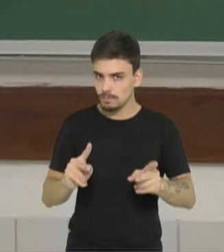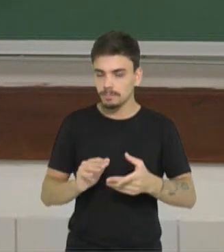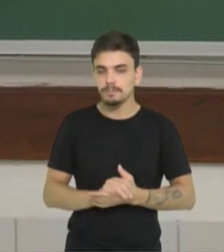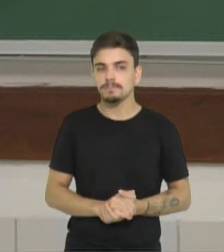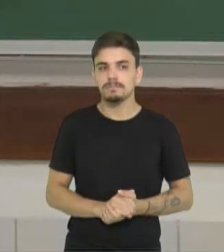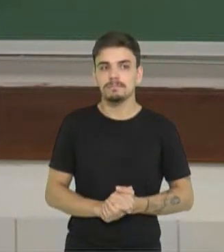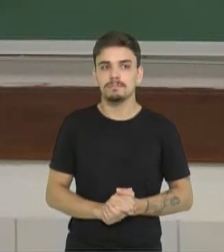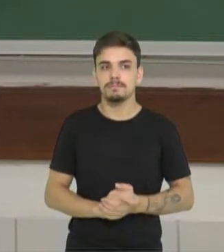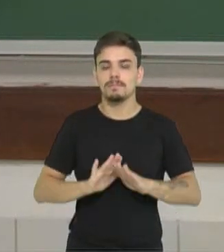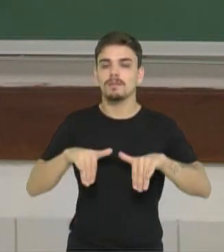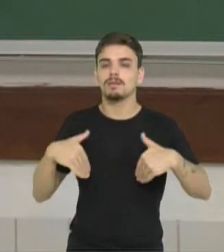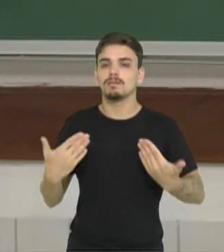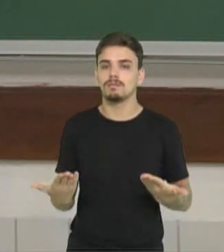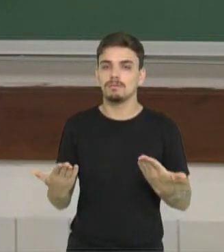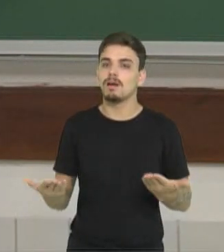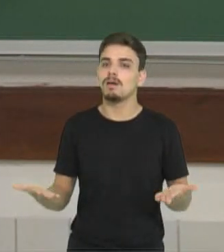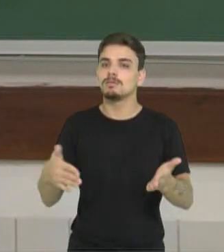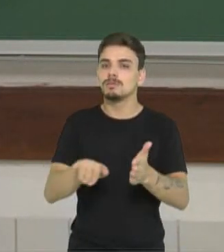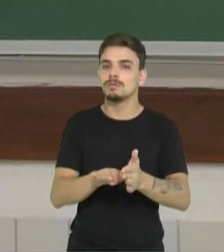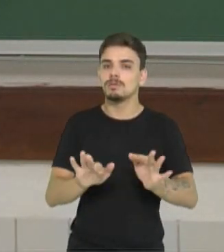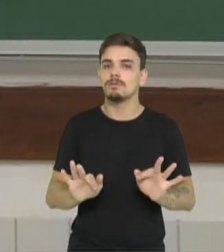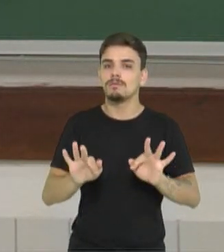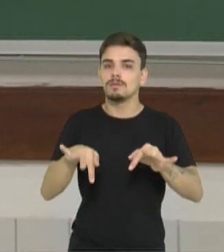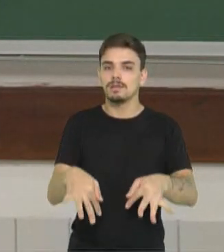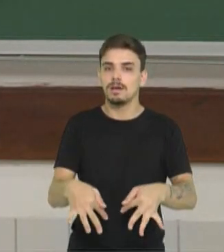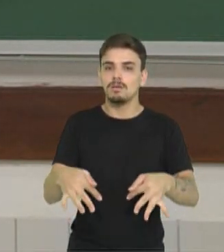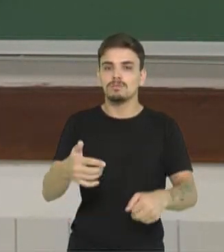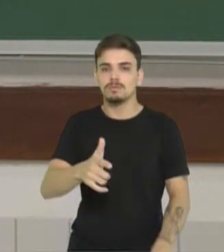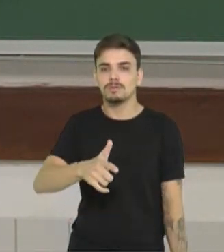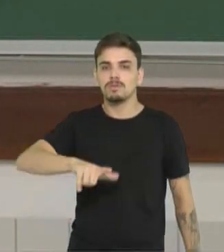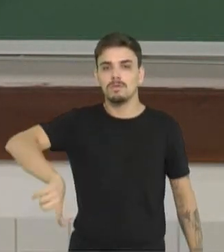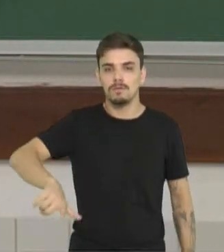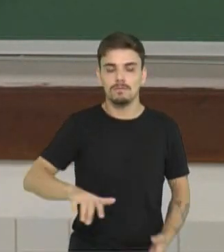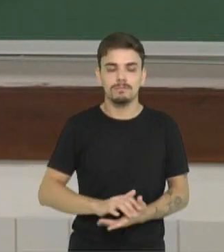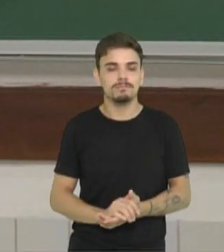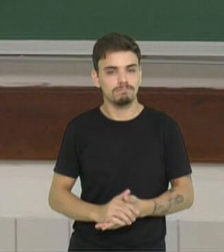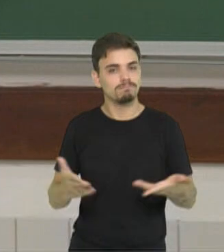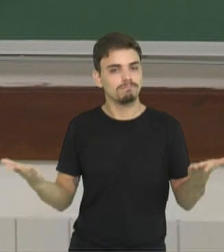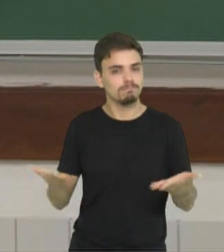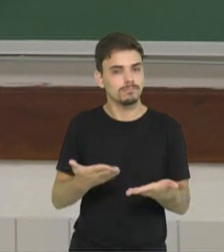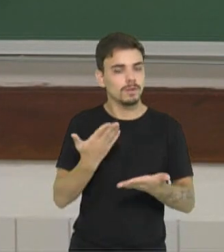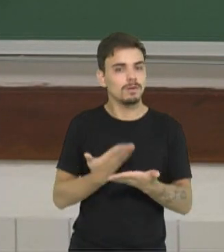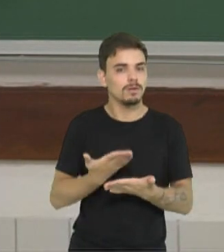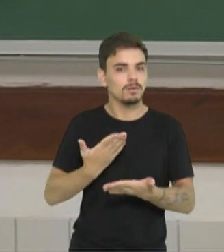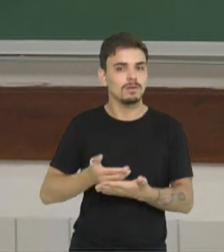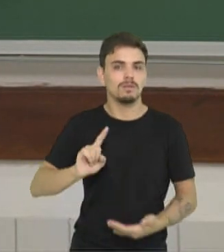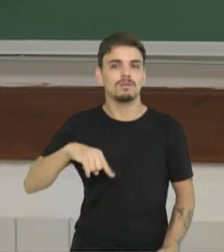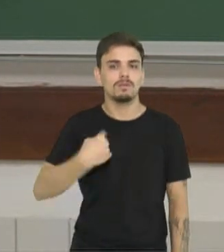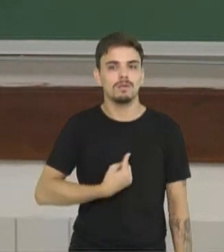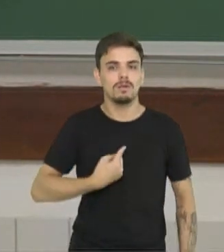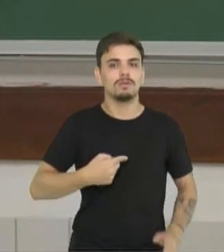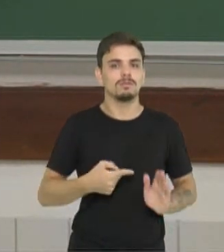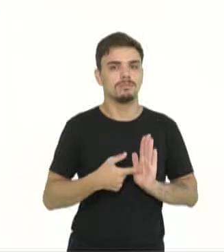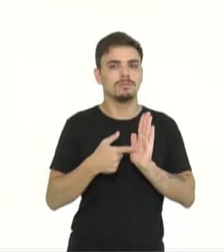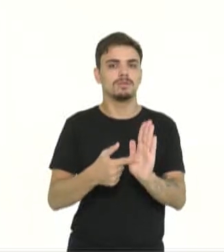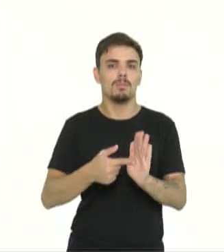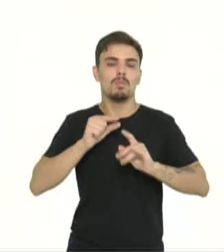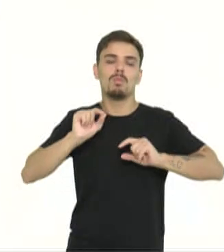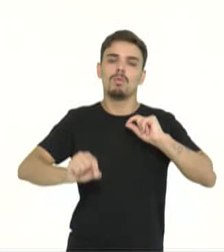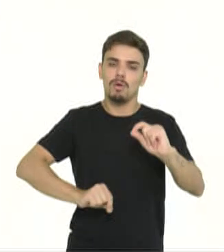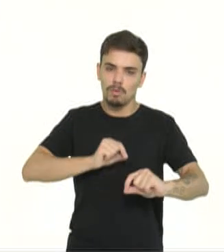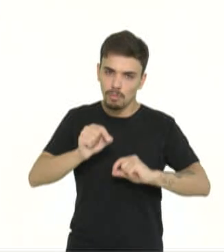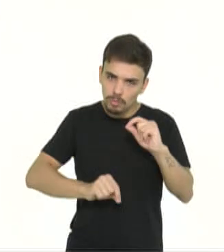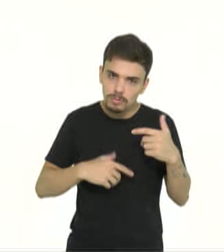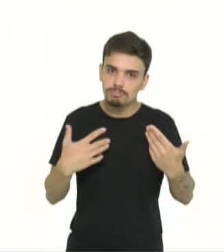E chegamos mais uma aula, né, ao fim. E aí, nessa aula, então, o que nós trabalhamos? Nós